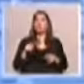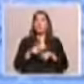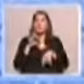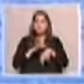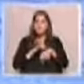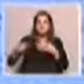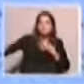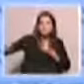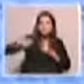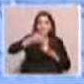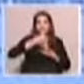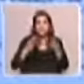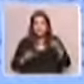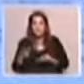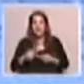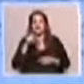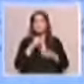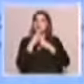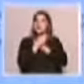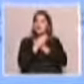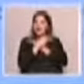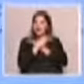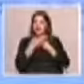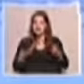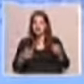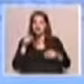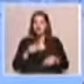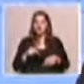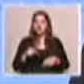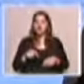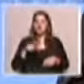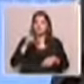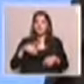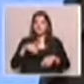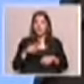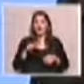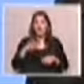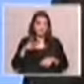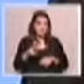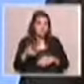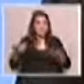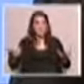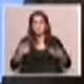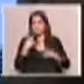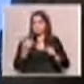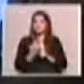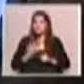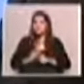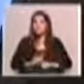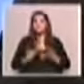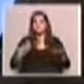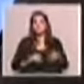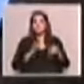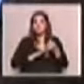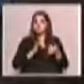muita a gala da Pessoa Portugal, que vai decorrer também amanhã, não é verdade? Portanto, muitas iniciativas, a